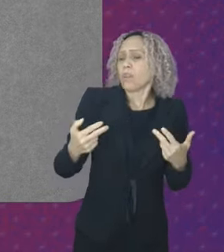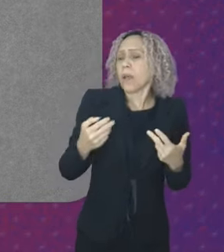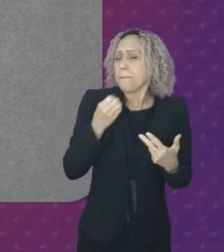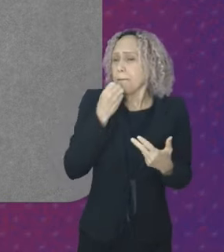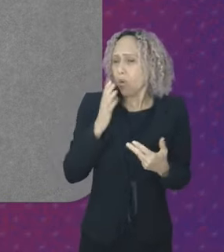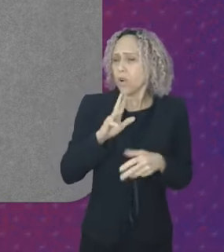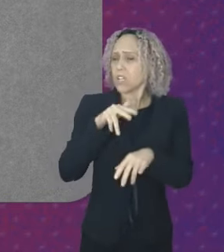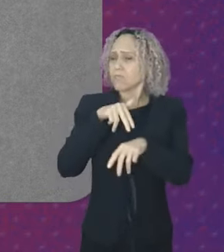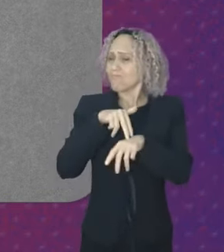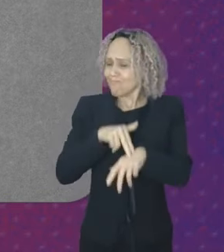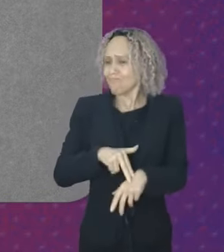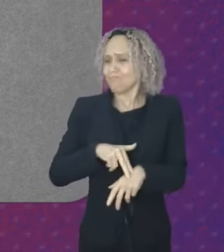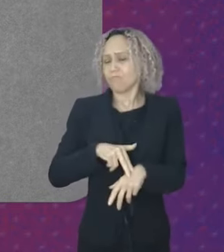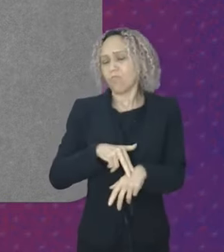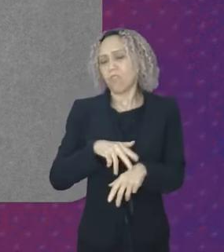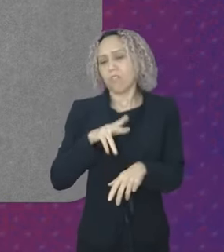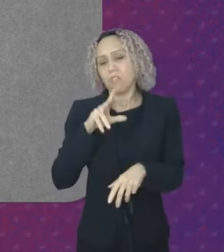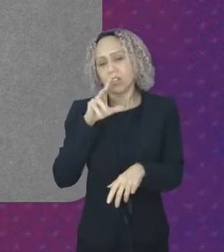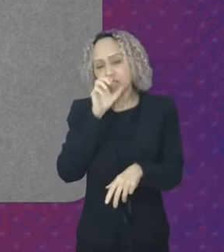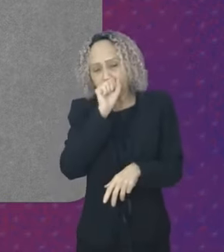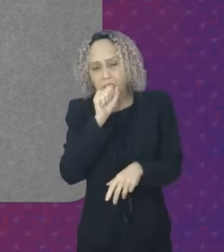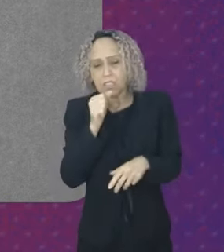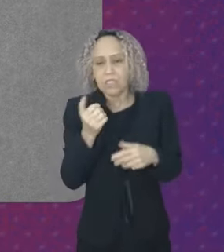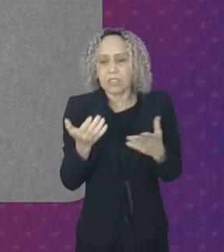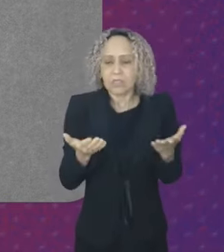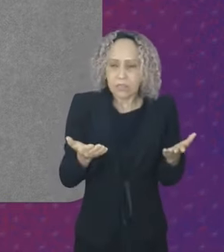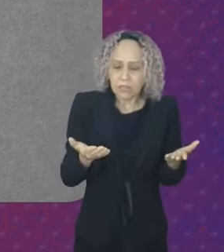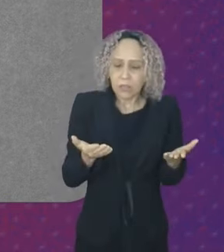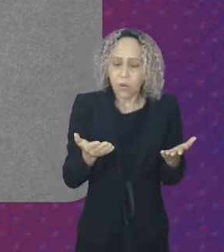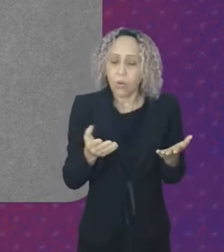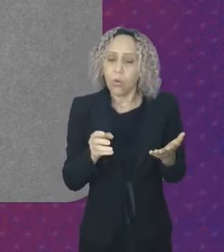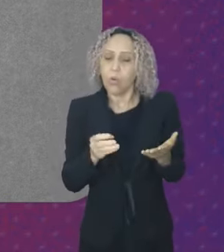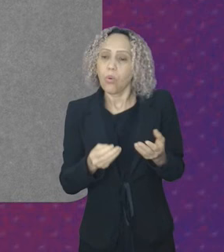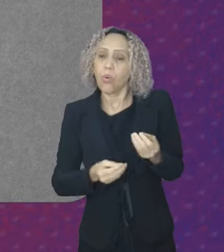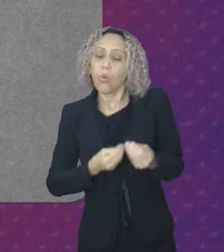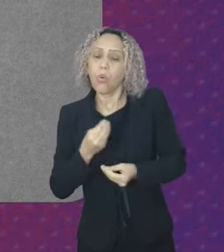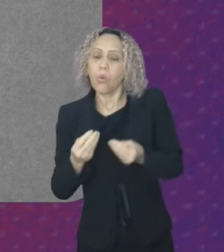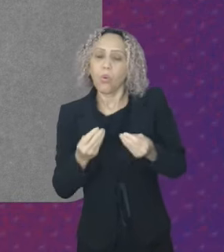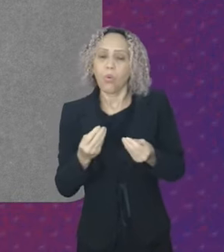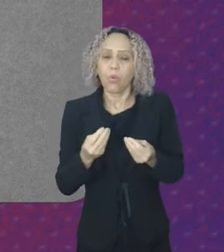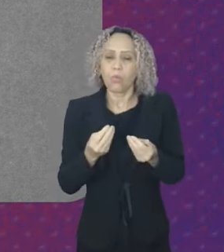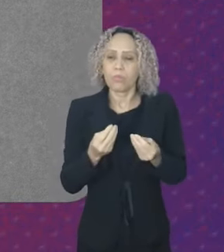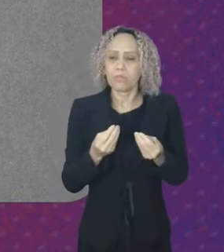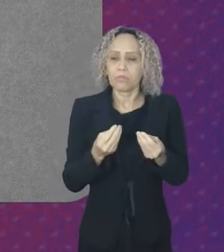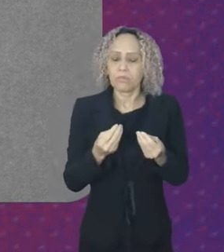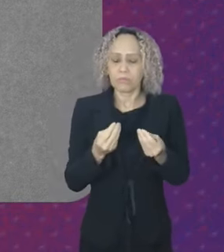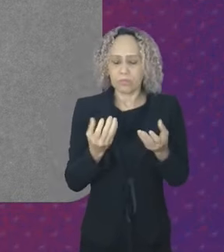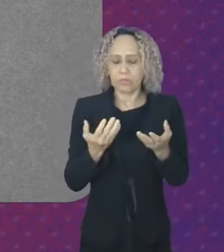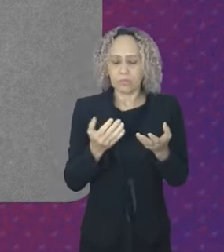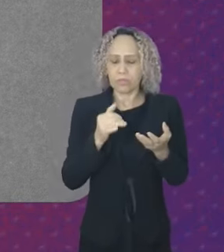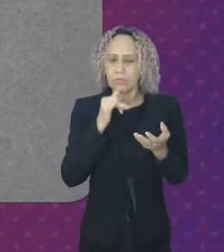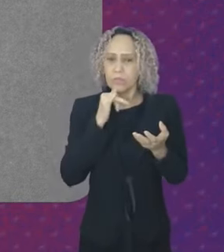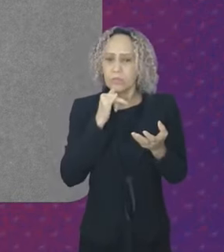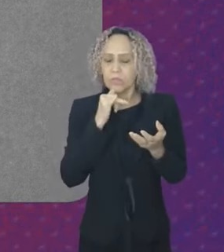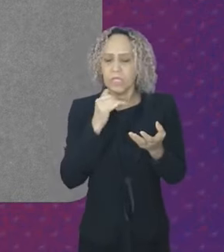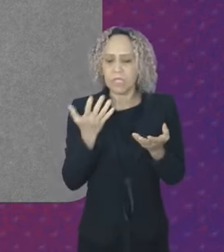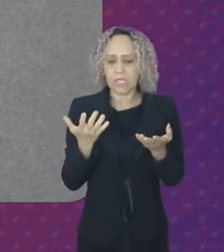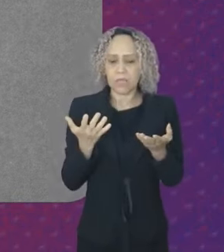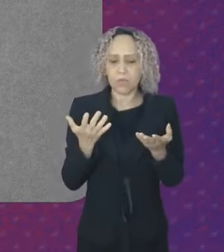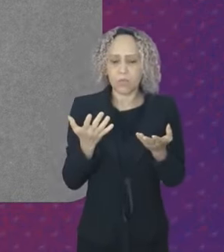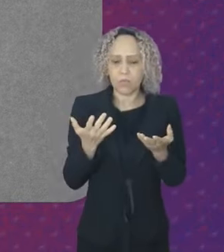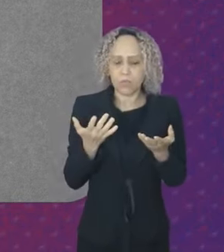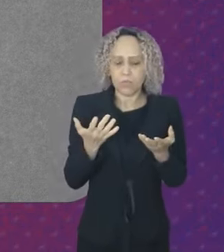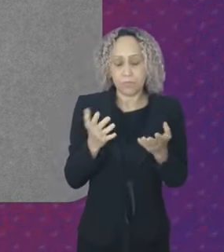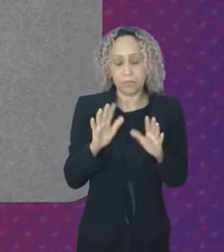ser apresentadas durante o caminho, né? SWOT é um termo gringo, então eu sempre